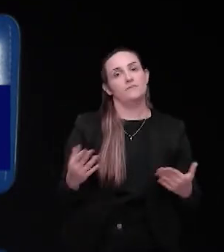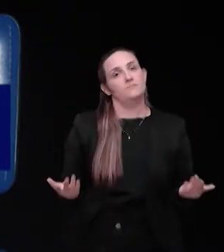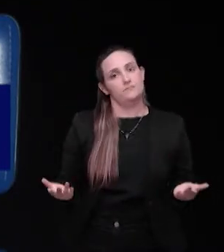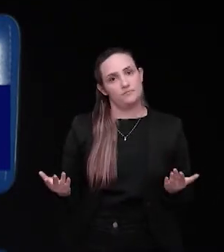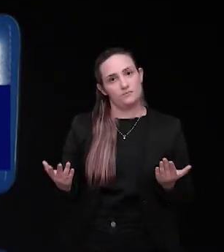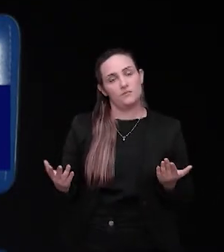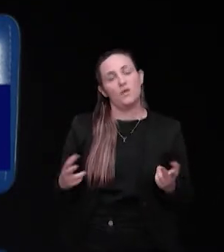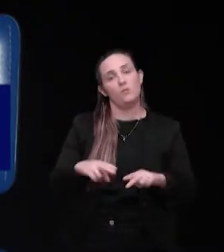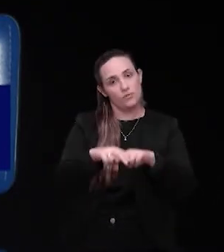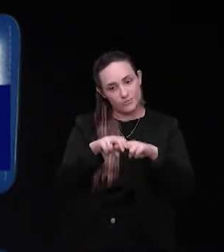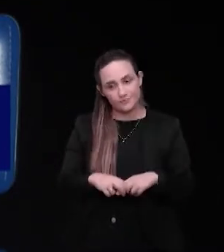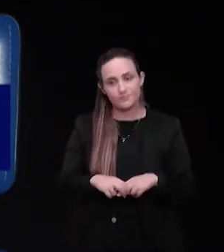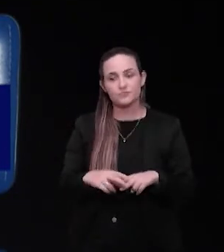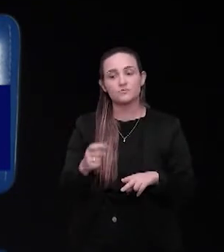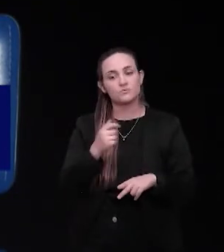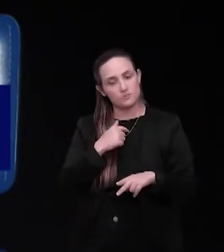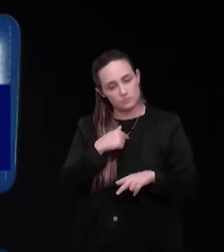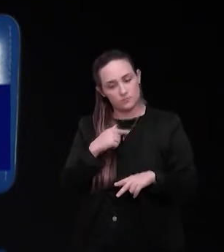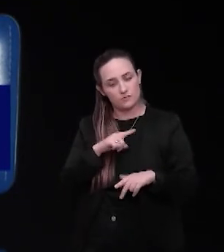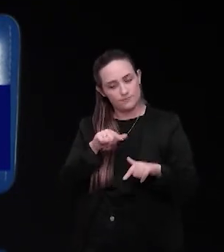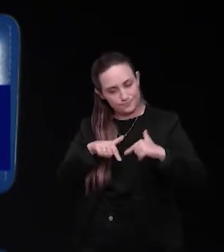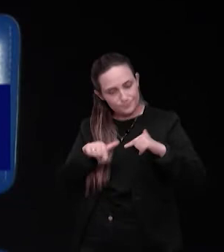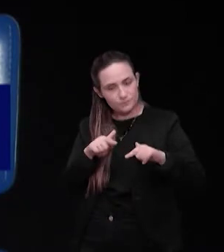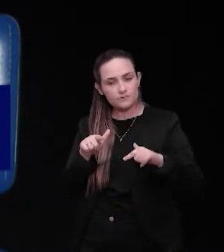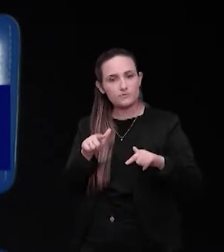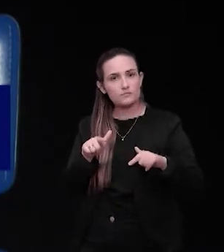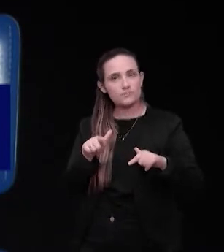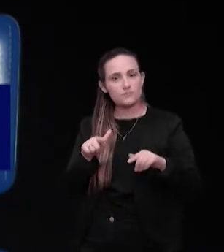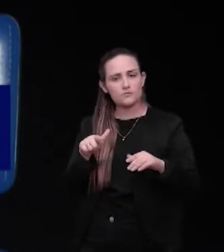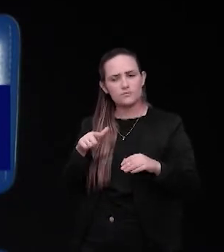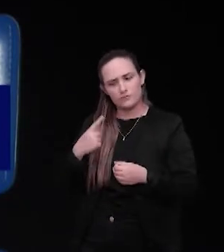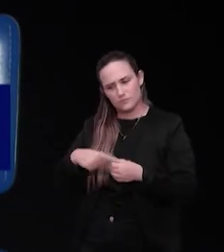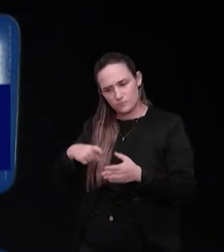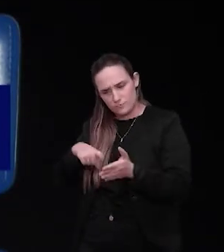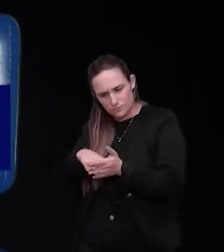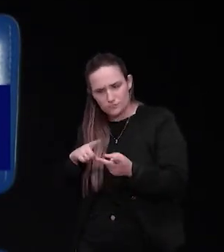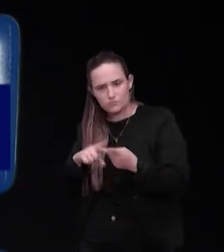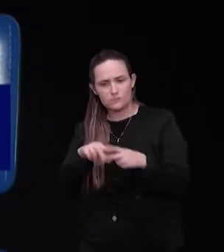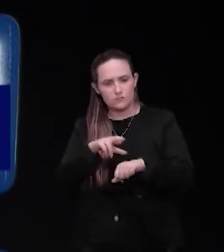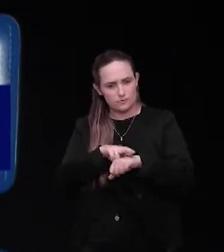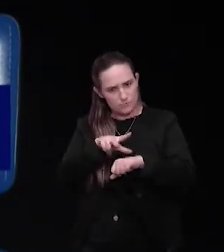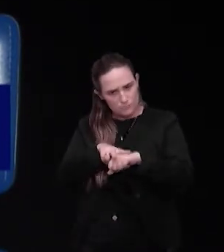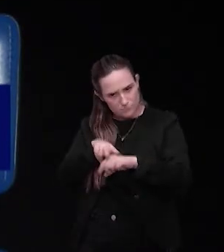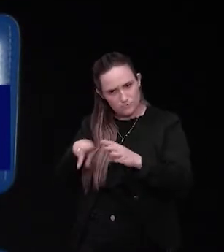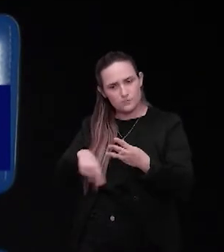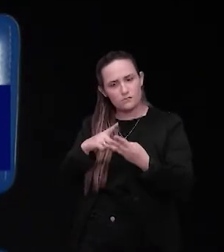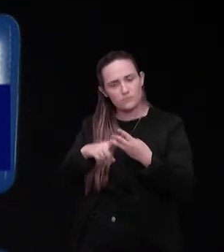quem estava ali na comunidade, mas também de atuação regional, que nós trabalhávamos com o pessoal de Coxim, Rio